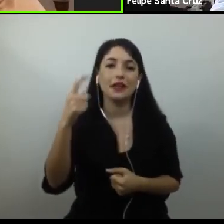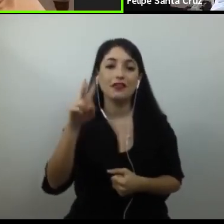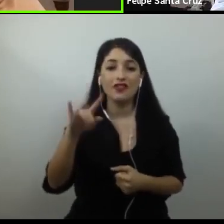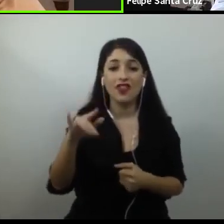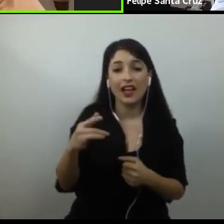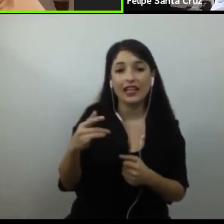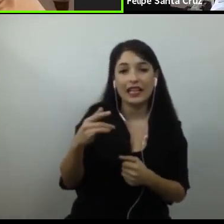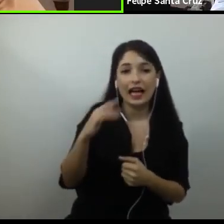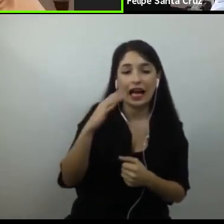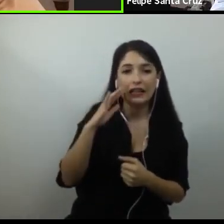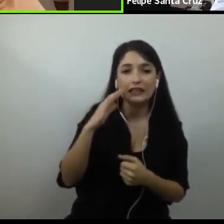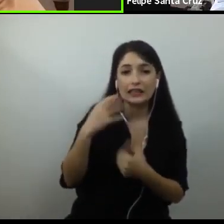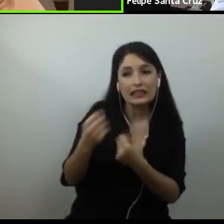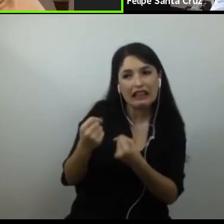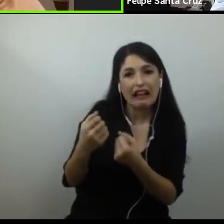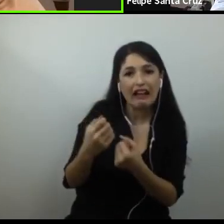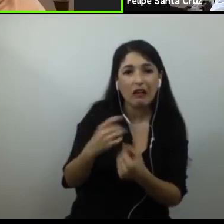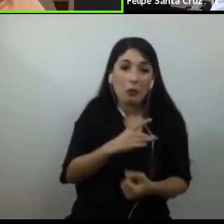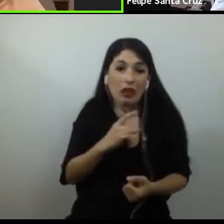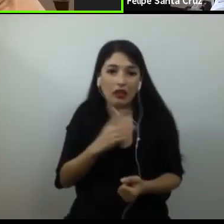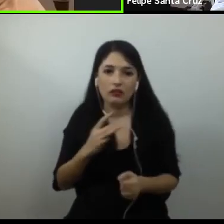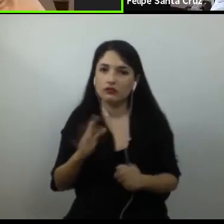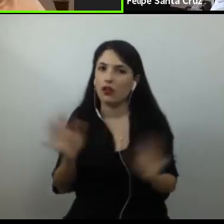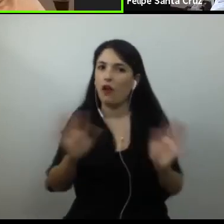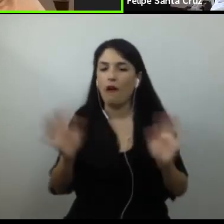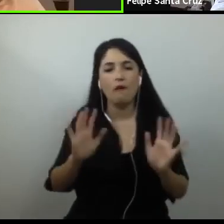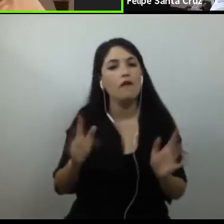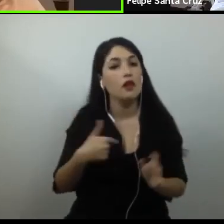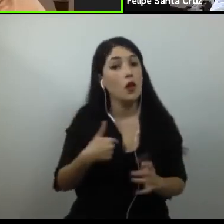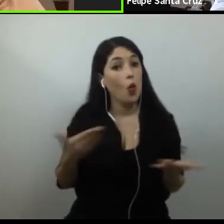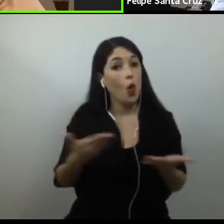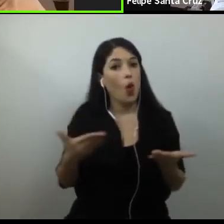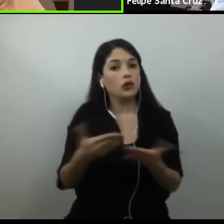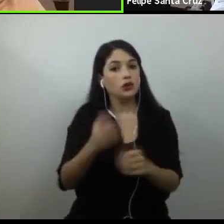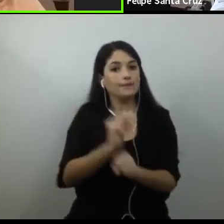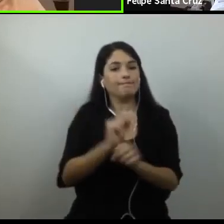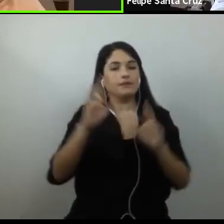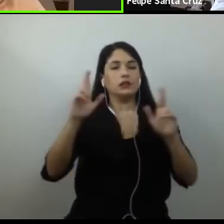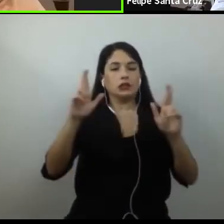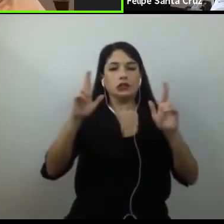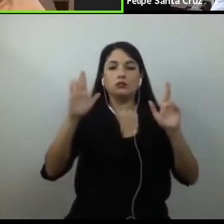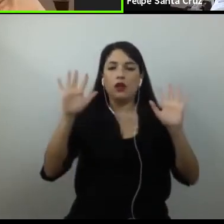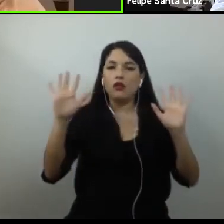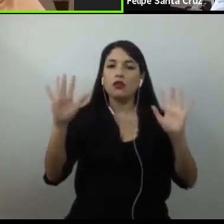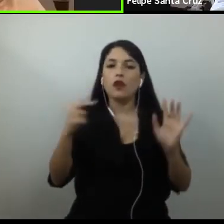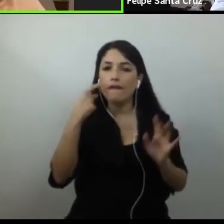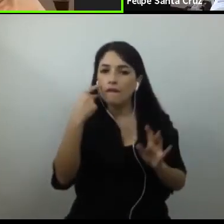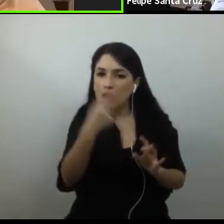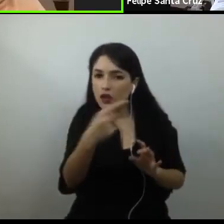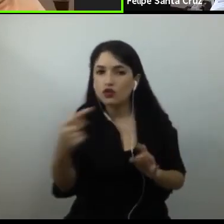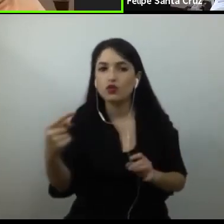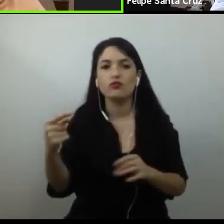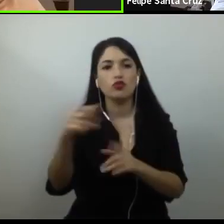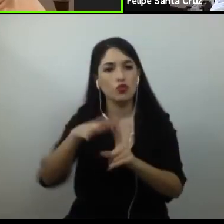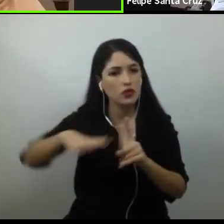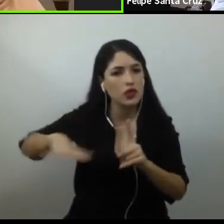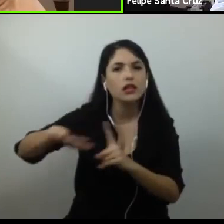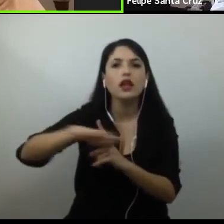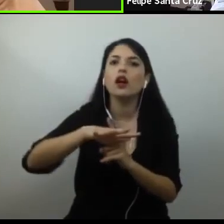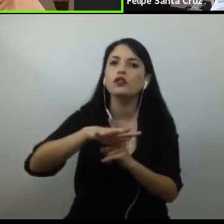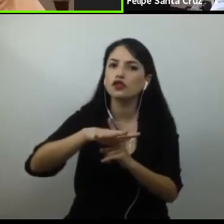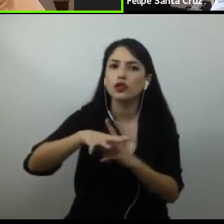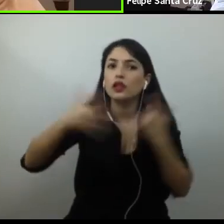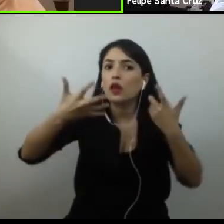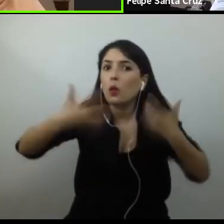estava 10 dias atrás. Eu vejo vigor de parte da sociedade que não quer